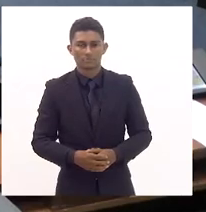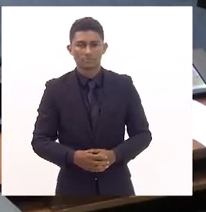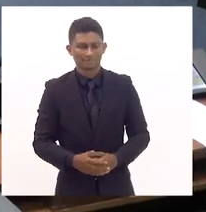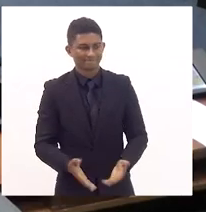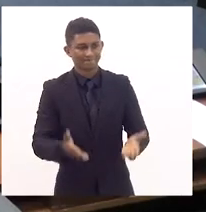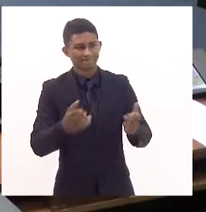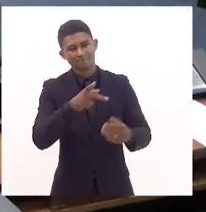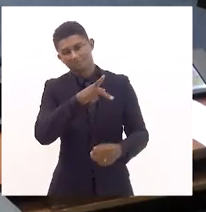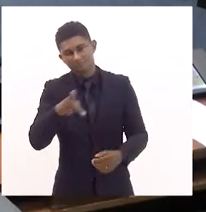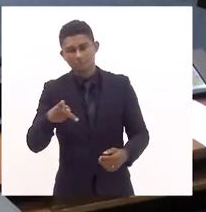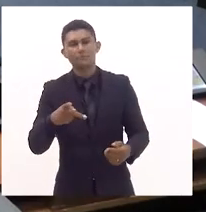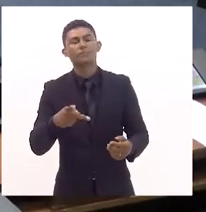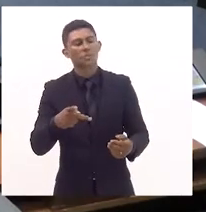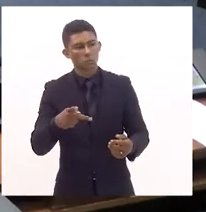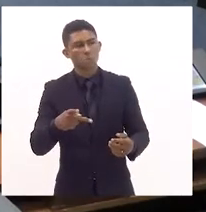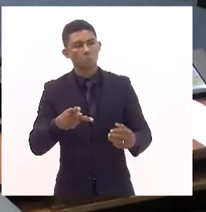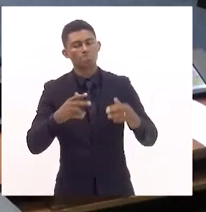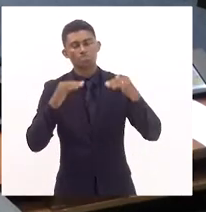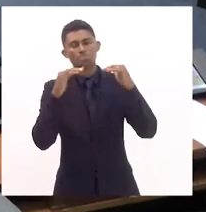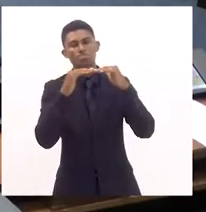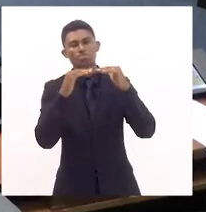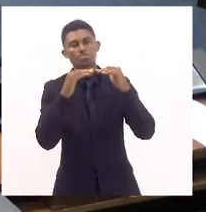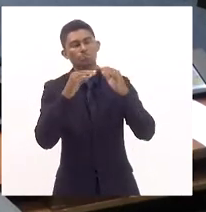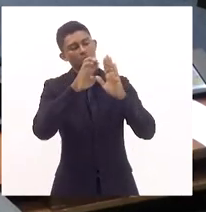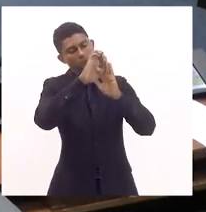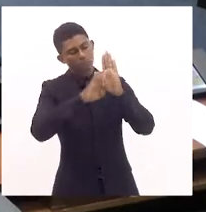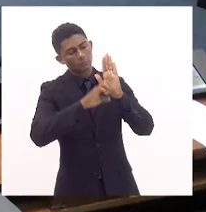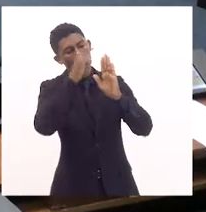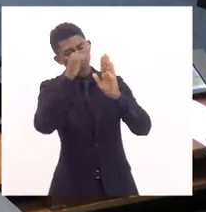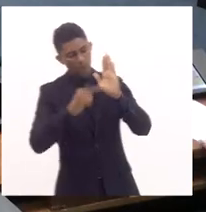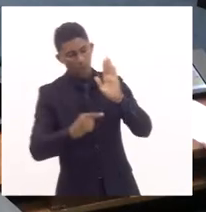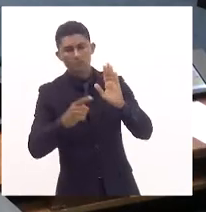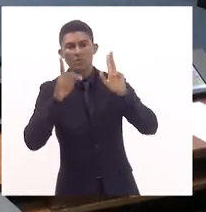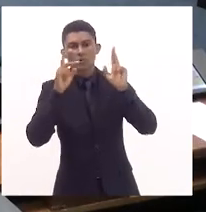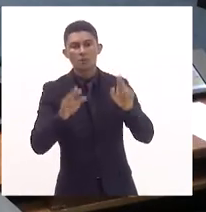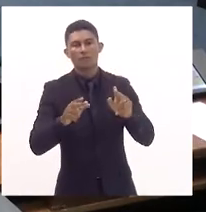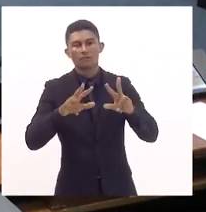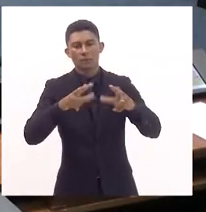Presidente, favorável com emenda, com as emendas, conforme a comissão.